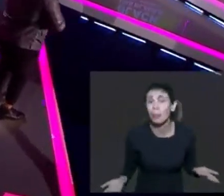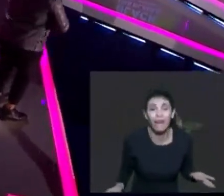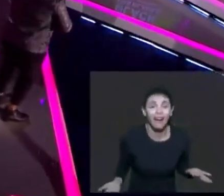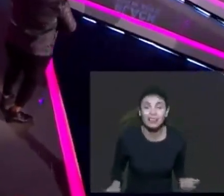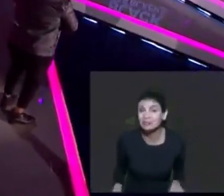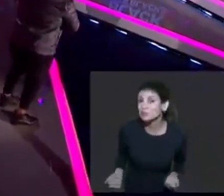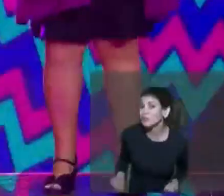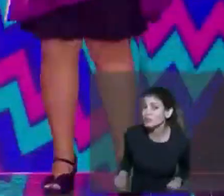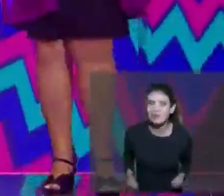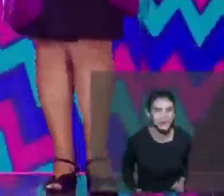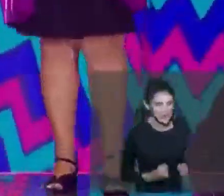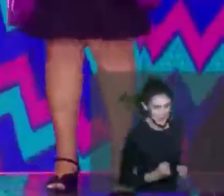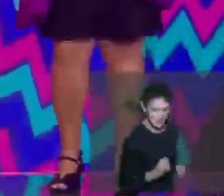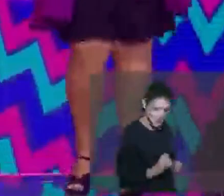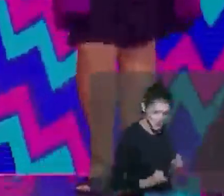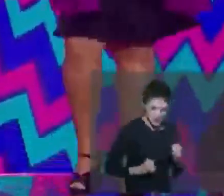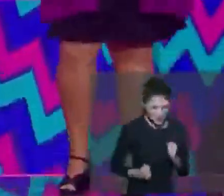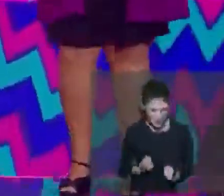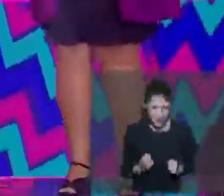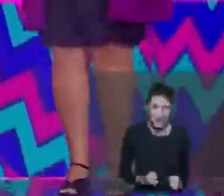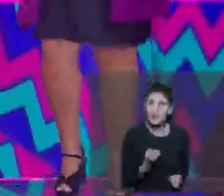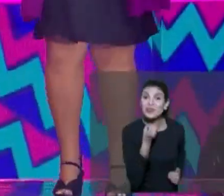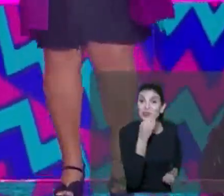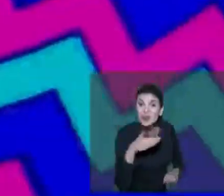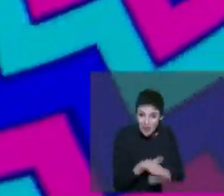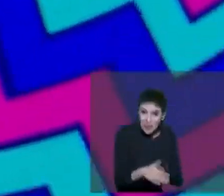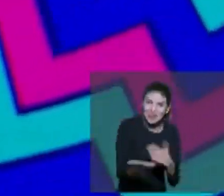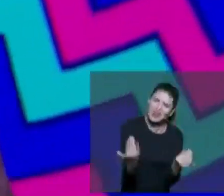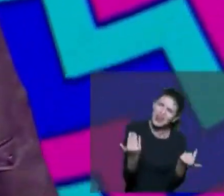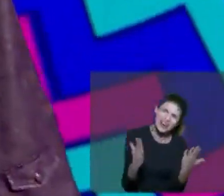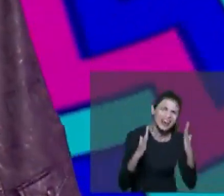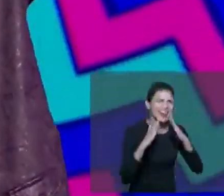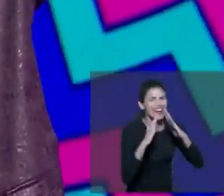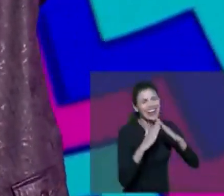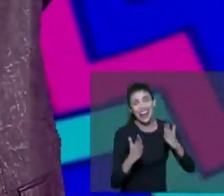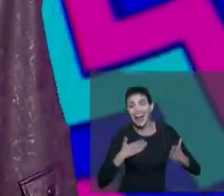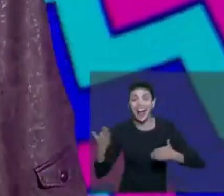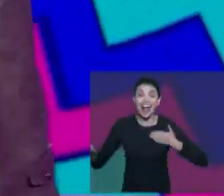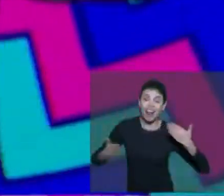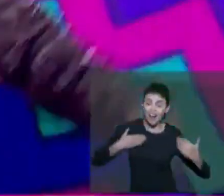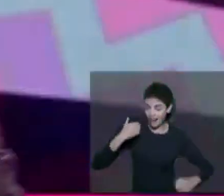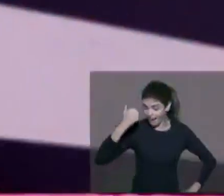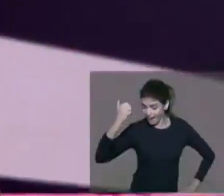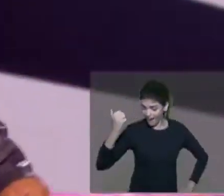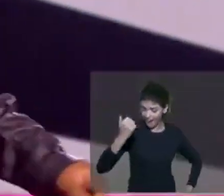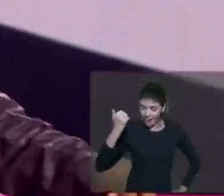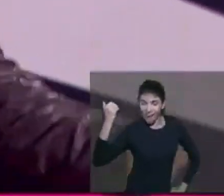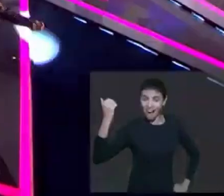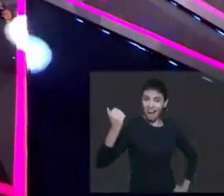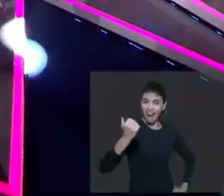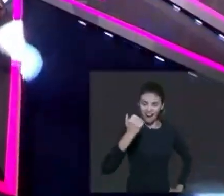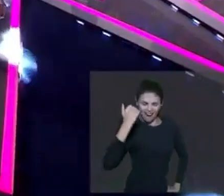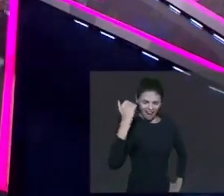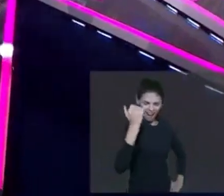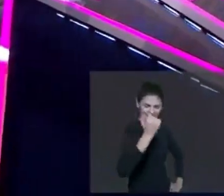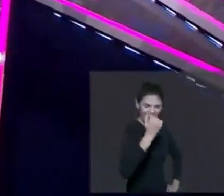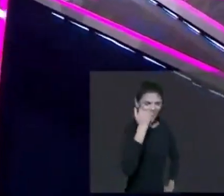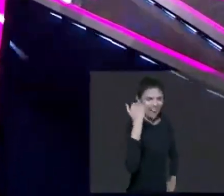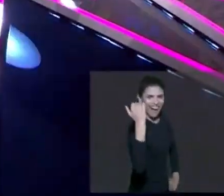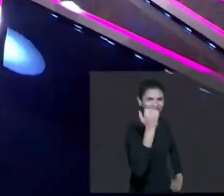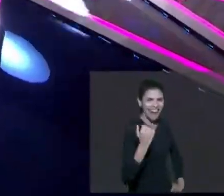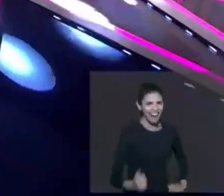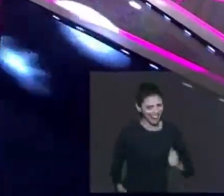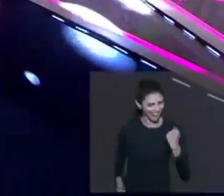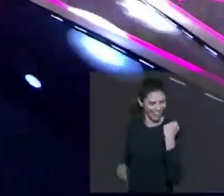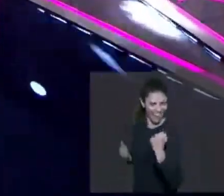Boa noite, turma. Boa noite, rapaziada de casa. Pra nós hoje tá bom, viu? Muito